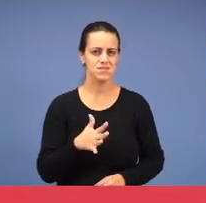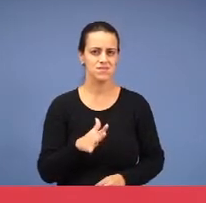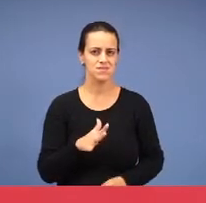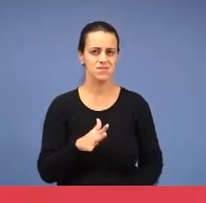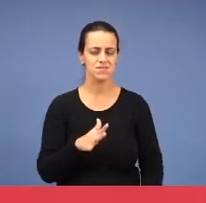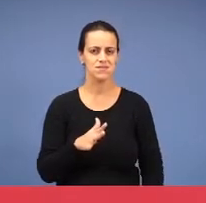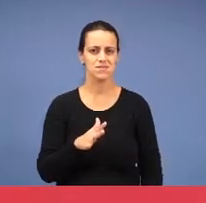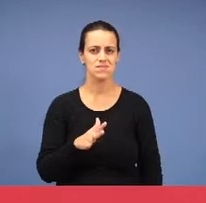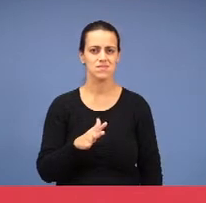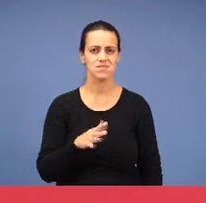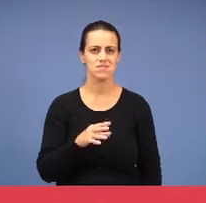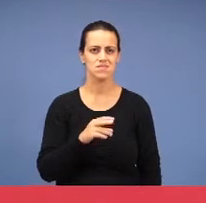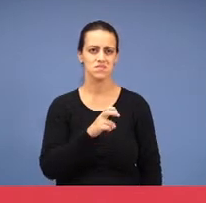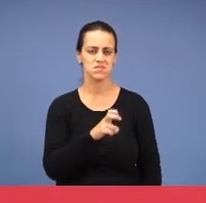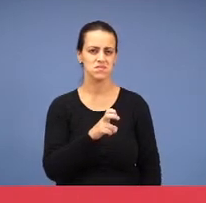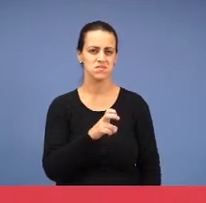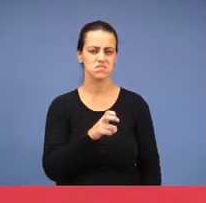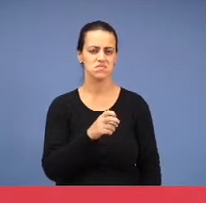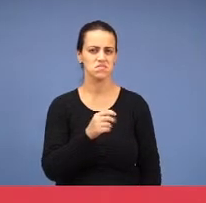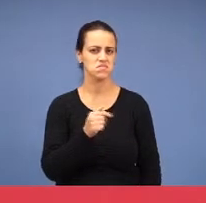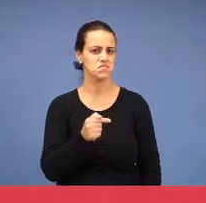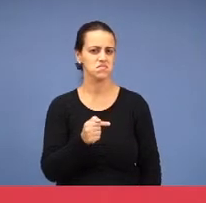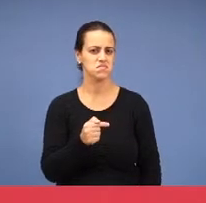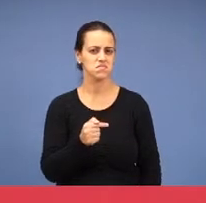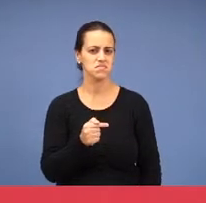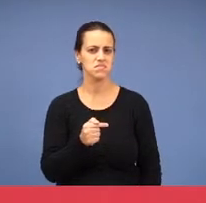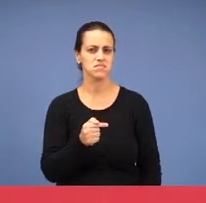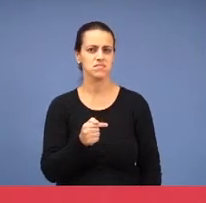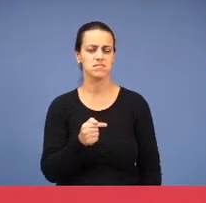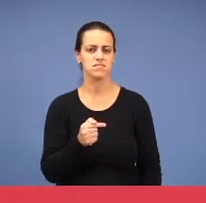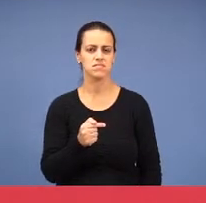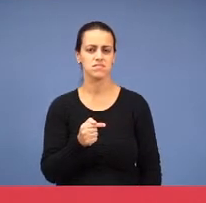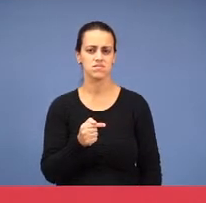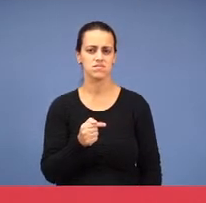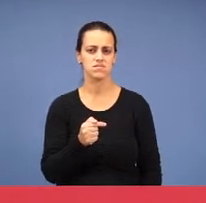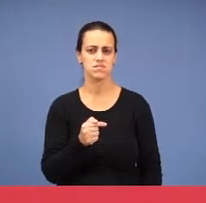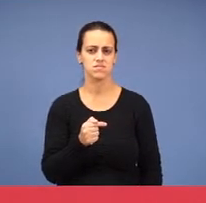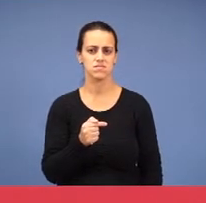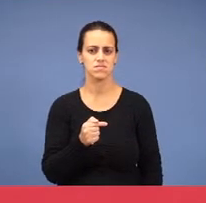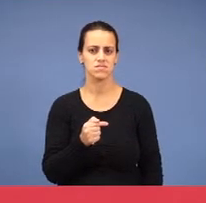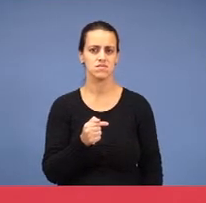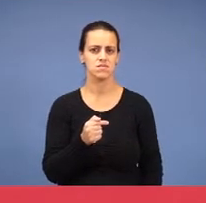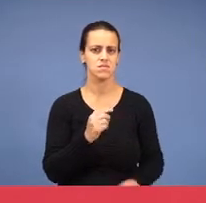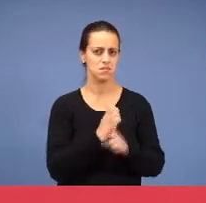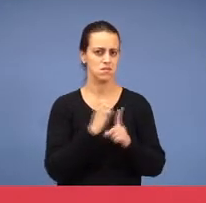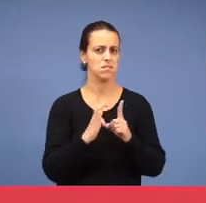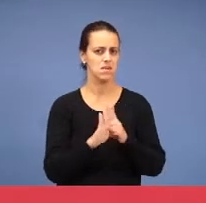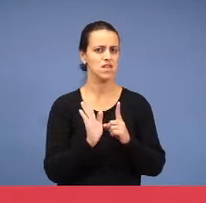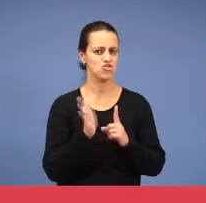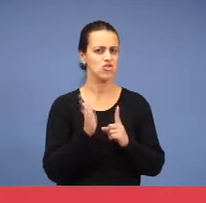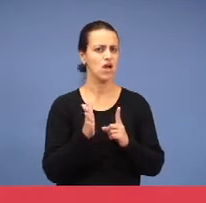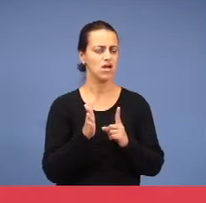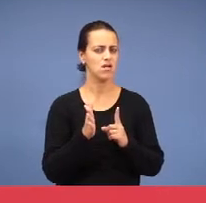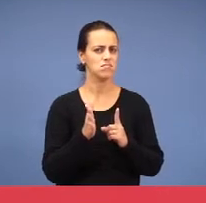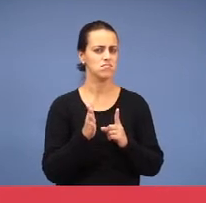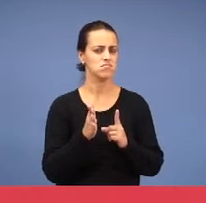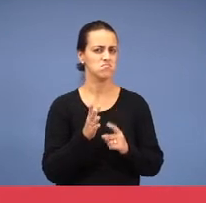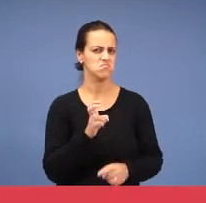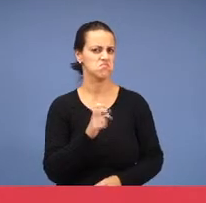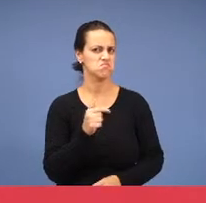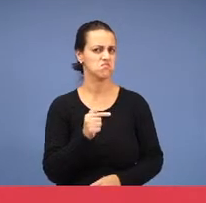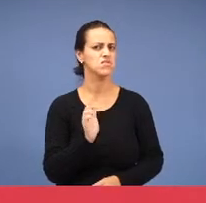de 5 a 7 escolas bíblicas. E